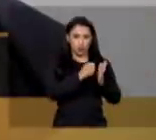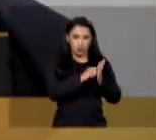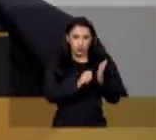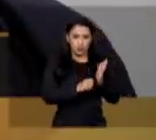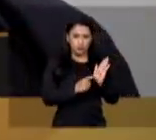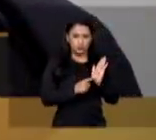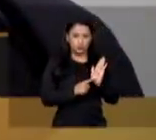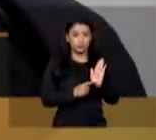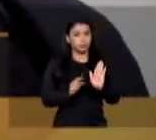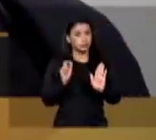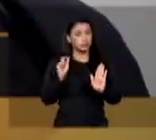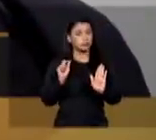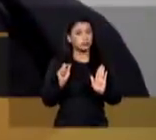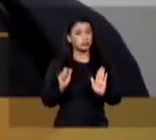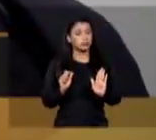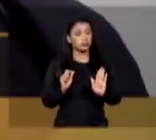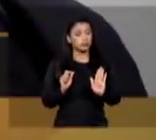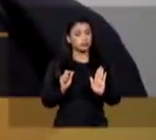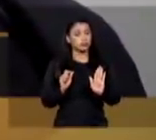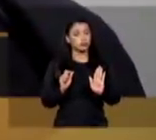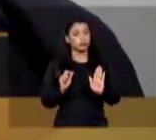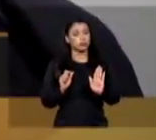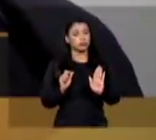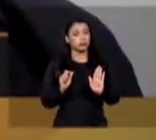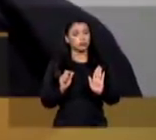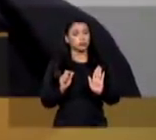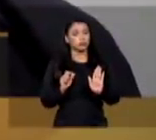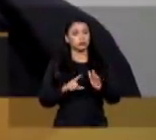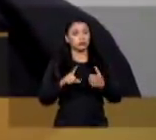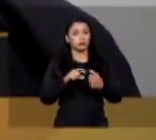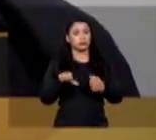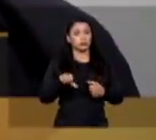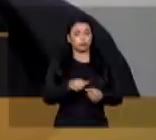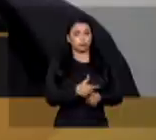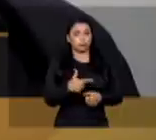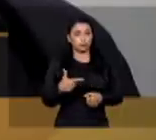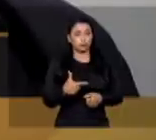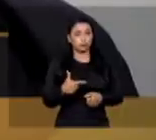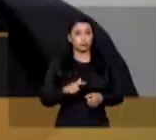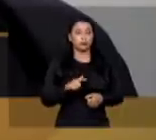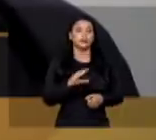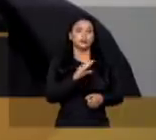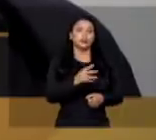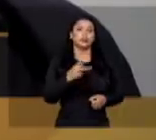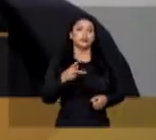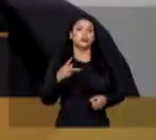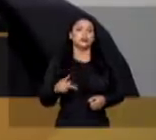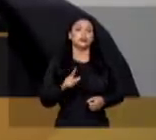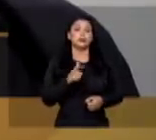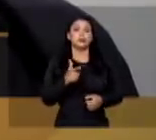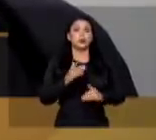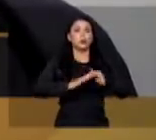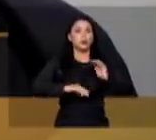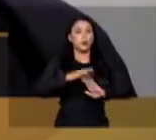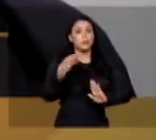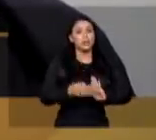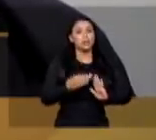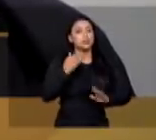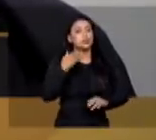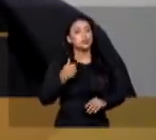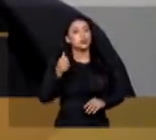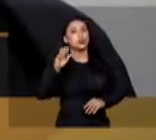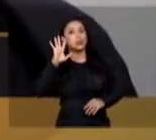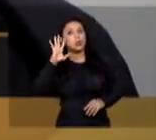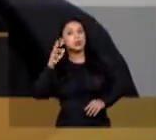as questões prejudiciais vêm previstas nos artigos 92 e seguintes do CPP, não sendo competência do juiz penal